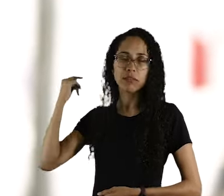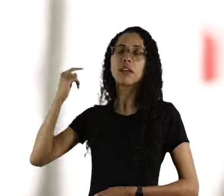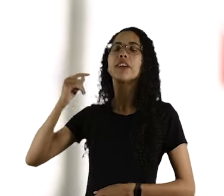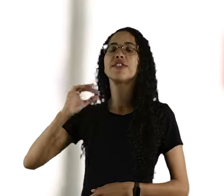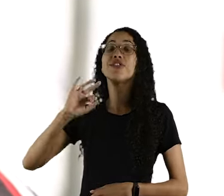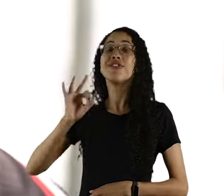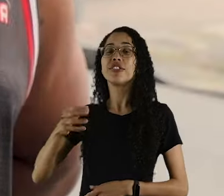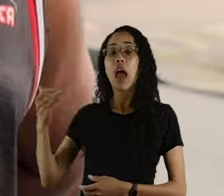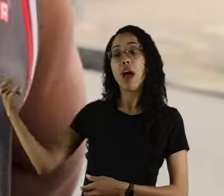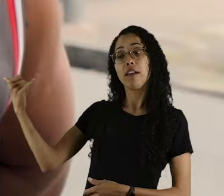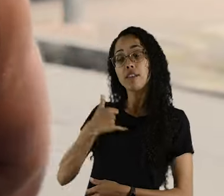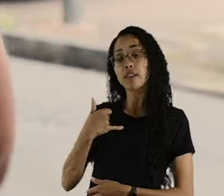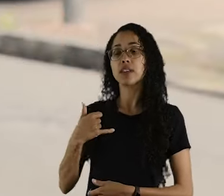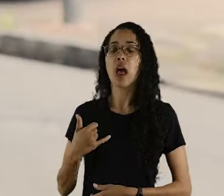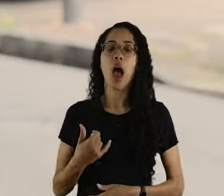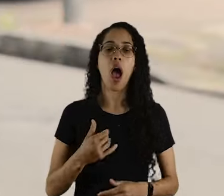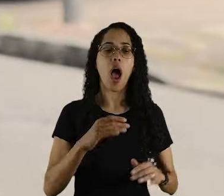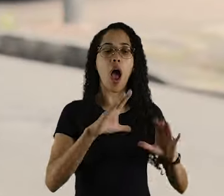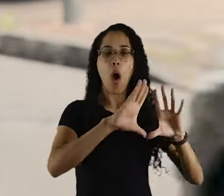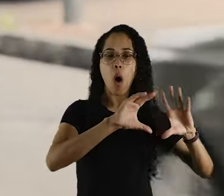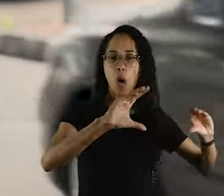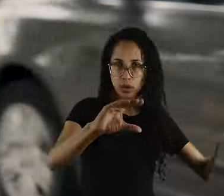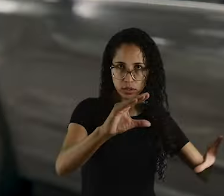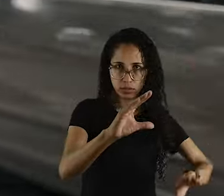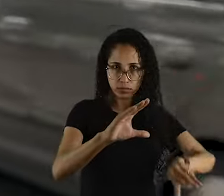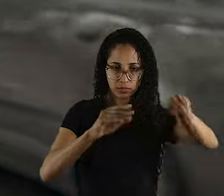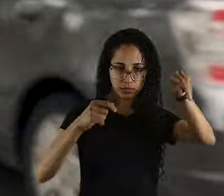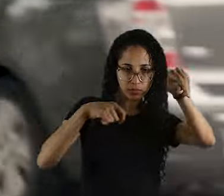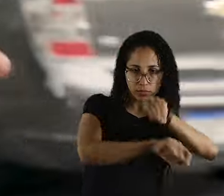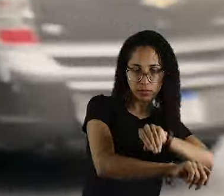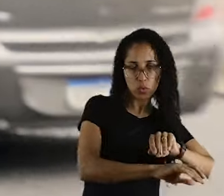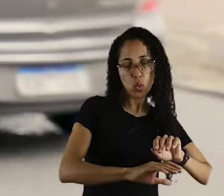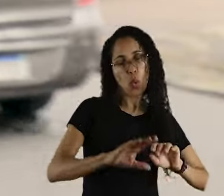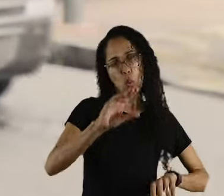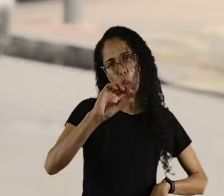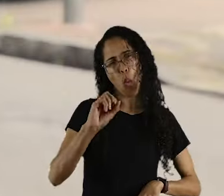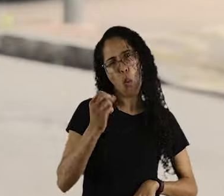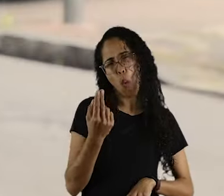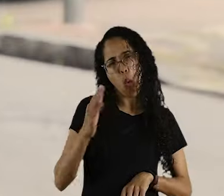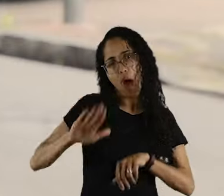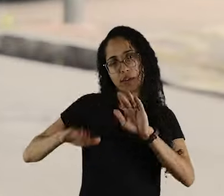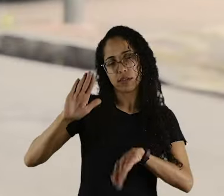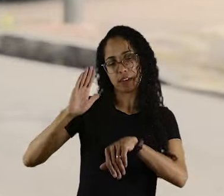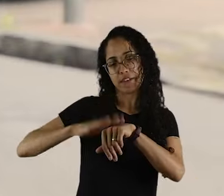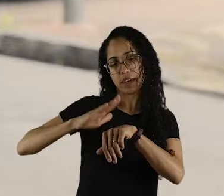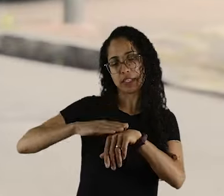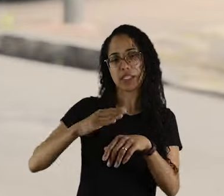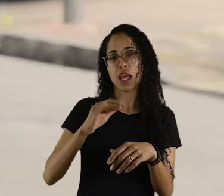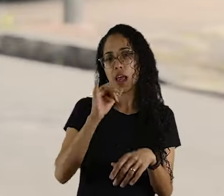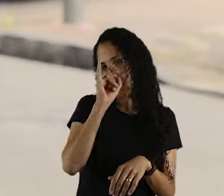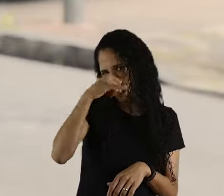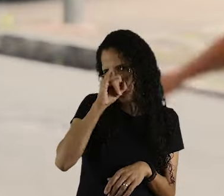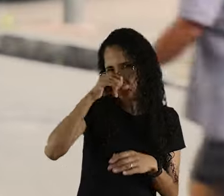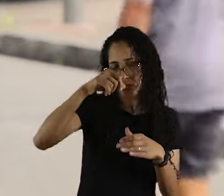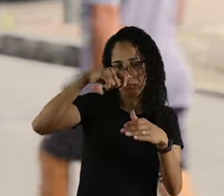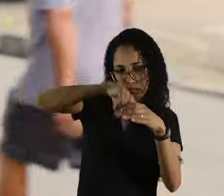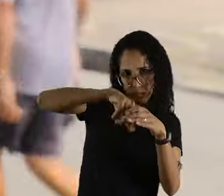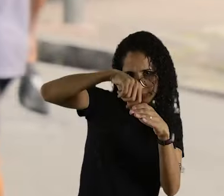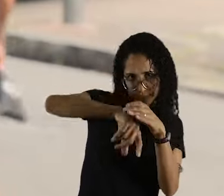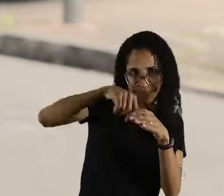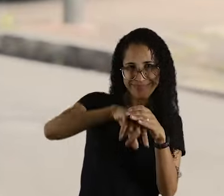do colchão. Mas é mais armário, é algum cofre que a gente invente, tipo